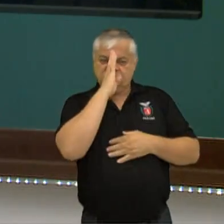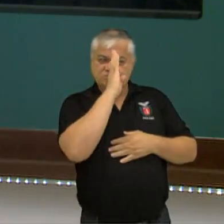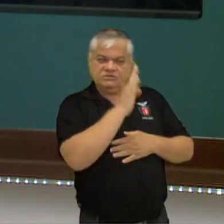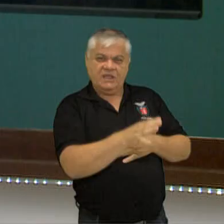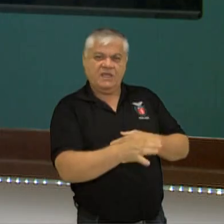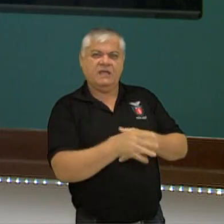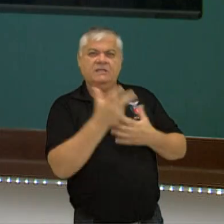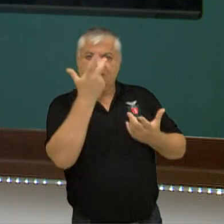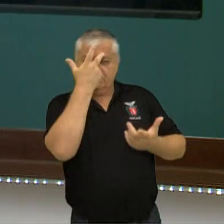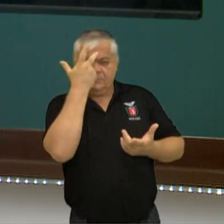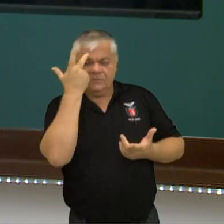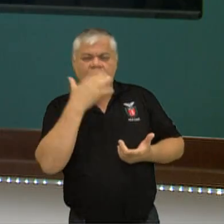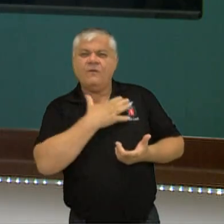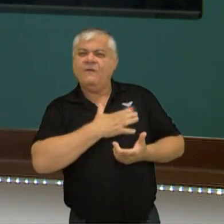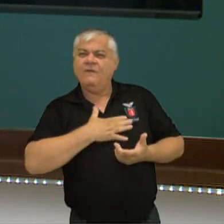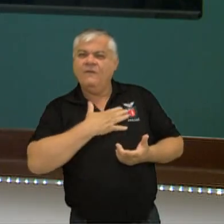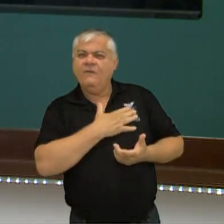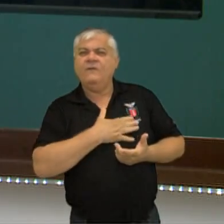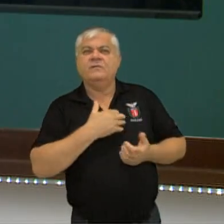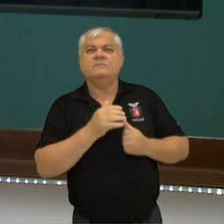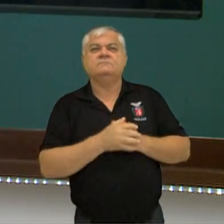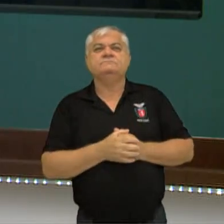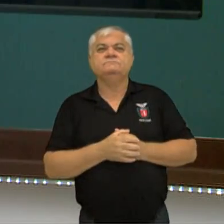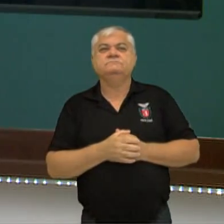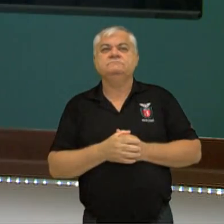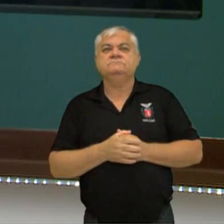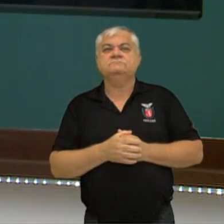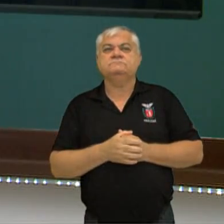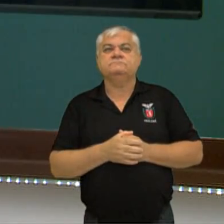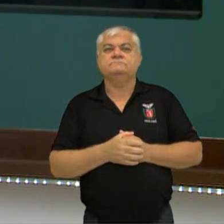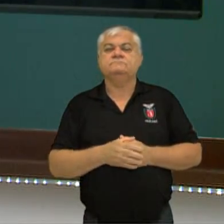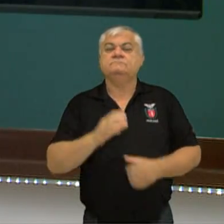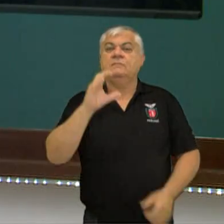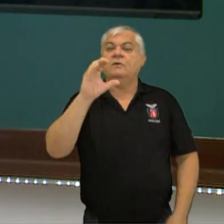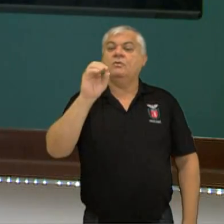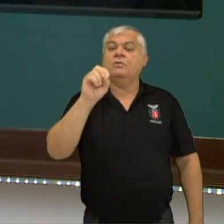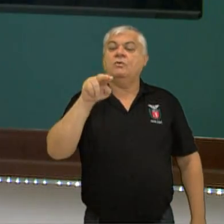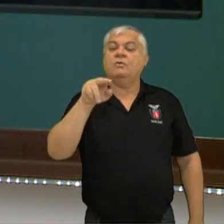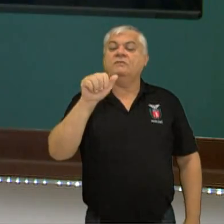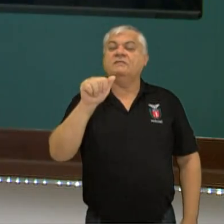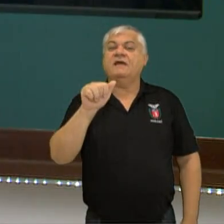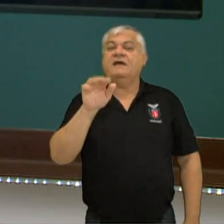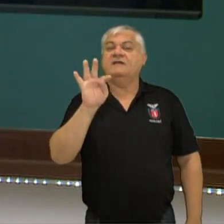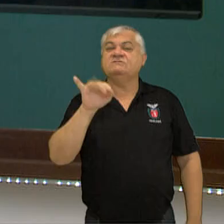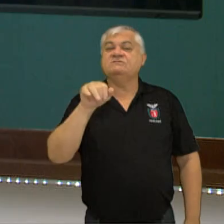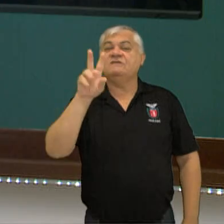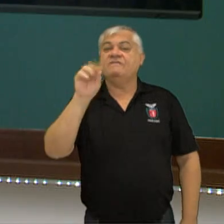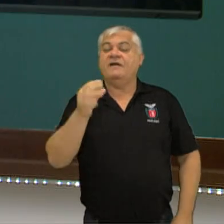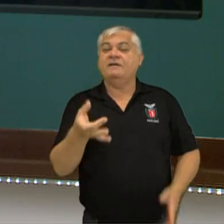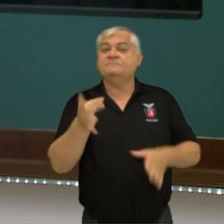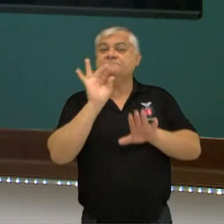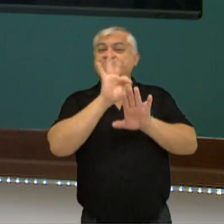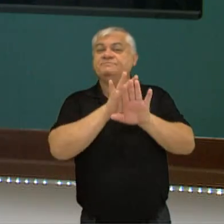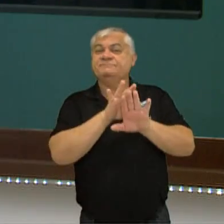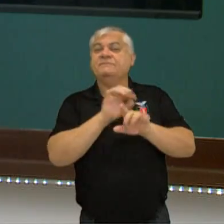coisa gostosa, né? E a função conativa que está sempre no